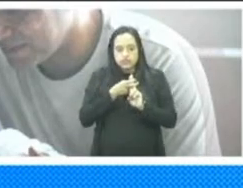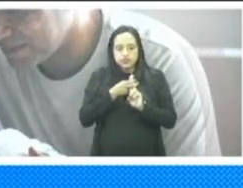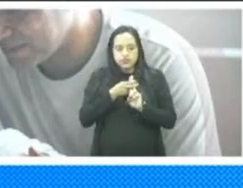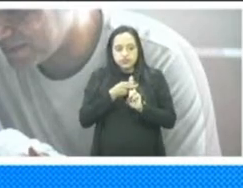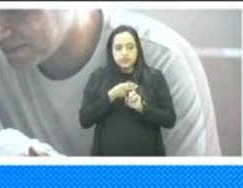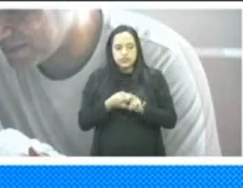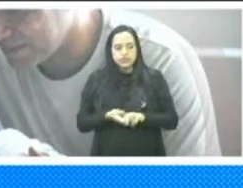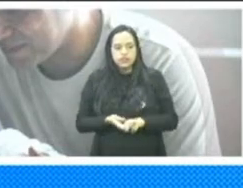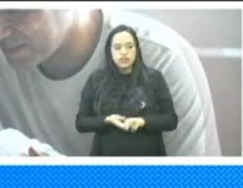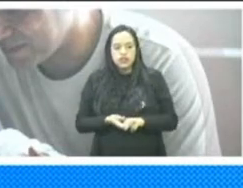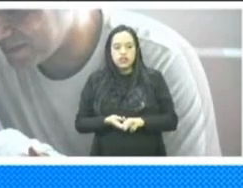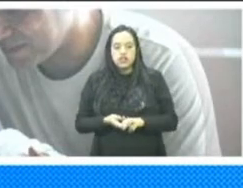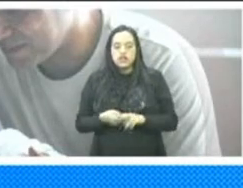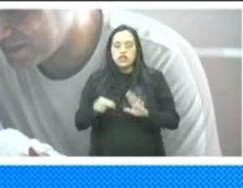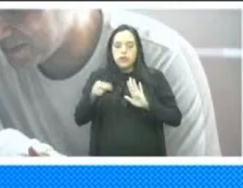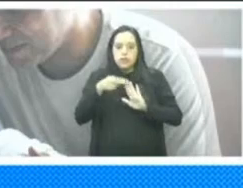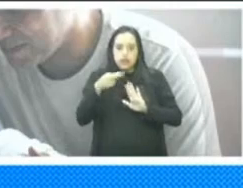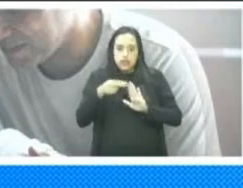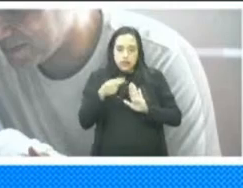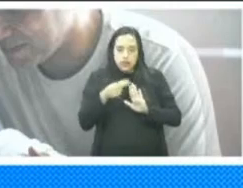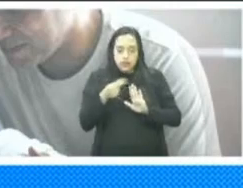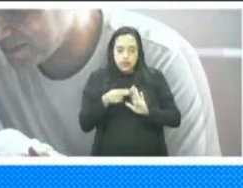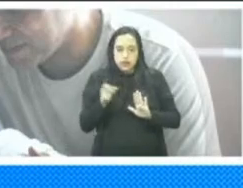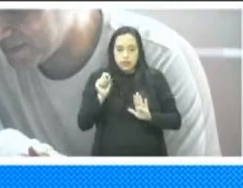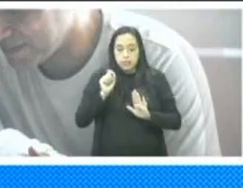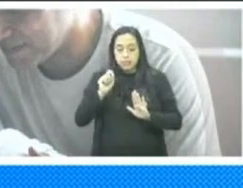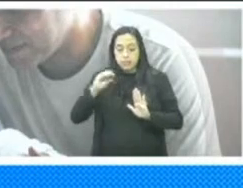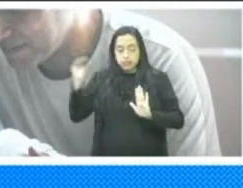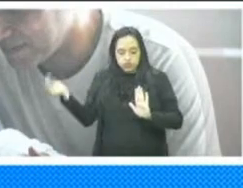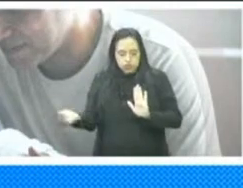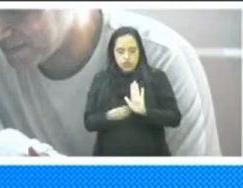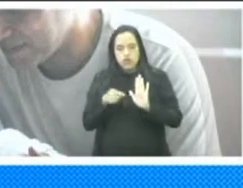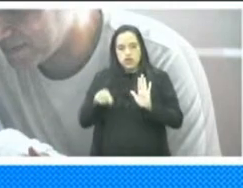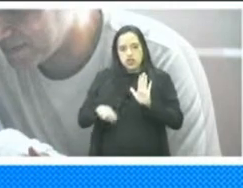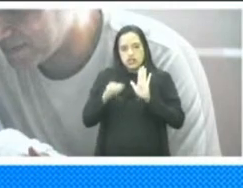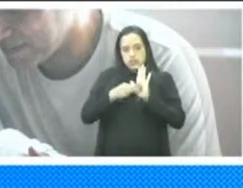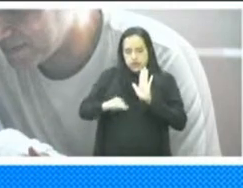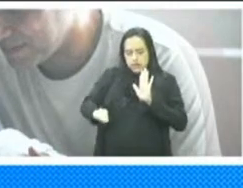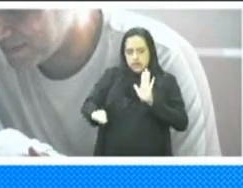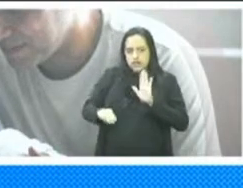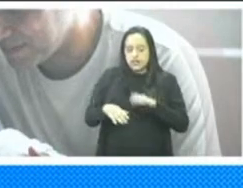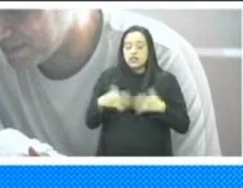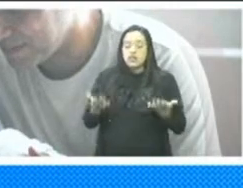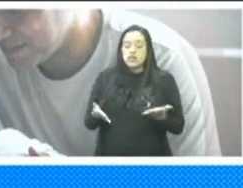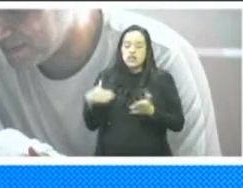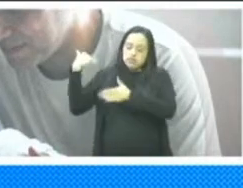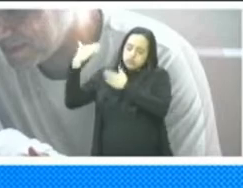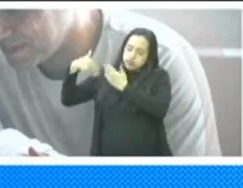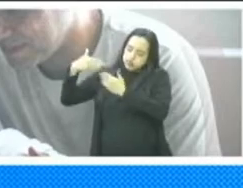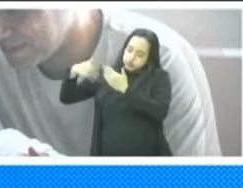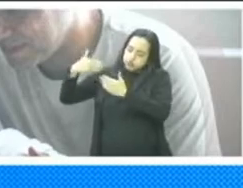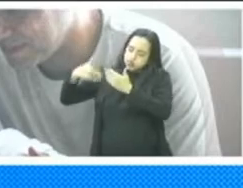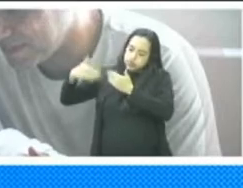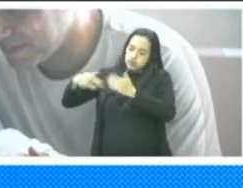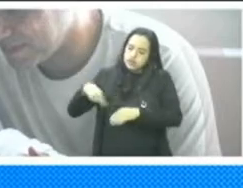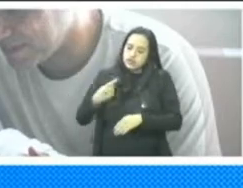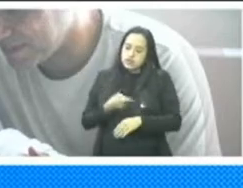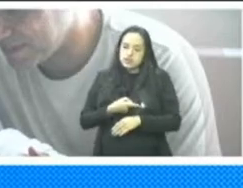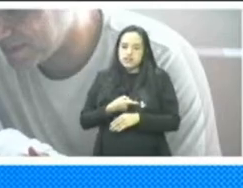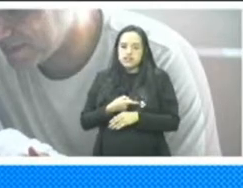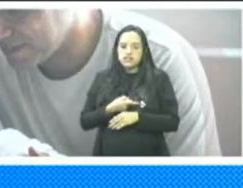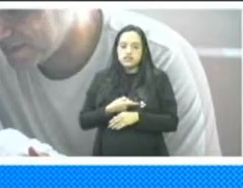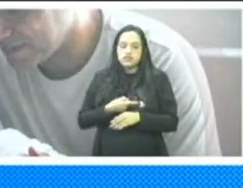do SUS, uma normatização para a implementação do método Canguru. E desde então, né, a gente